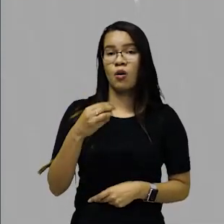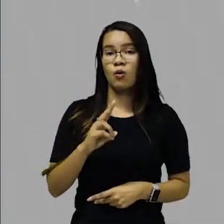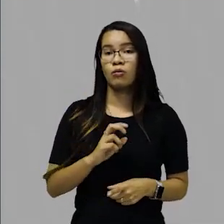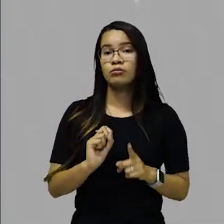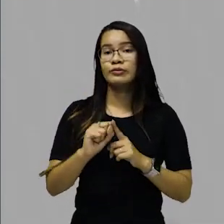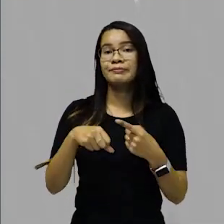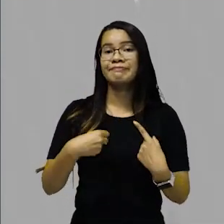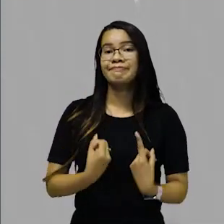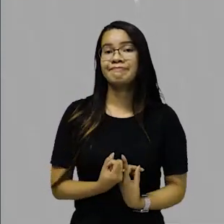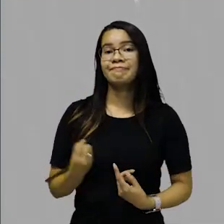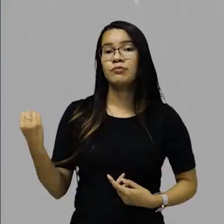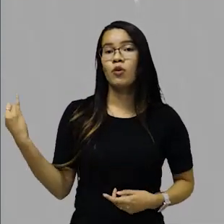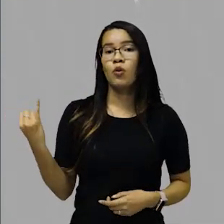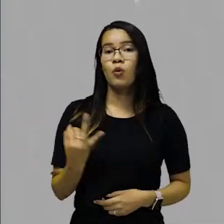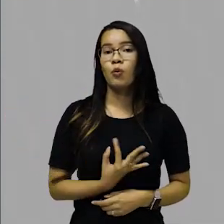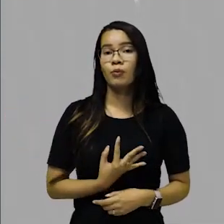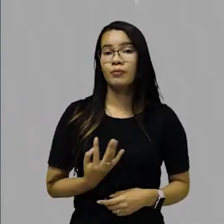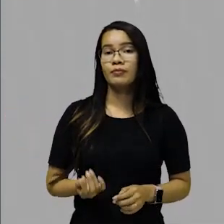social. Quantas?